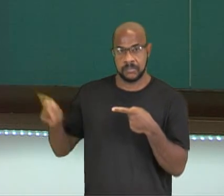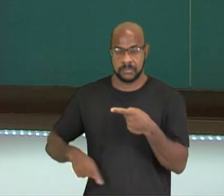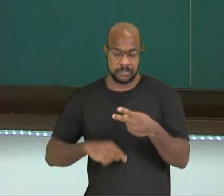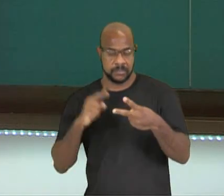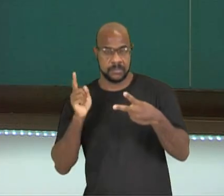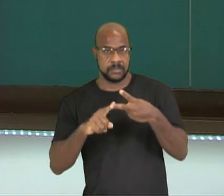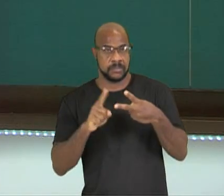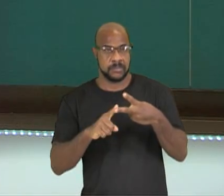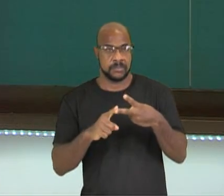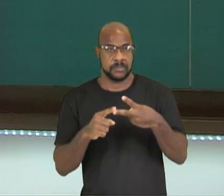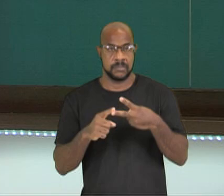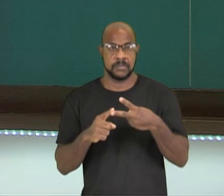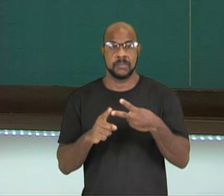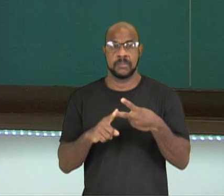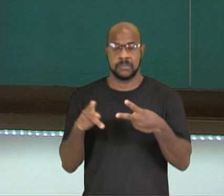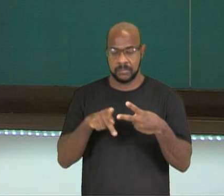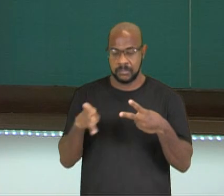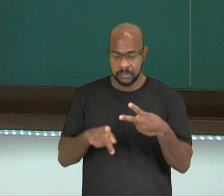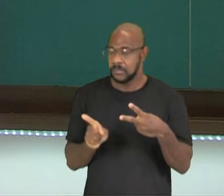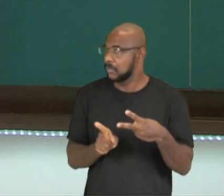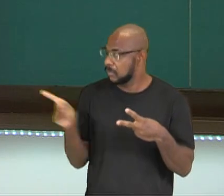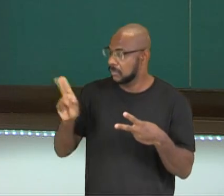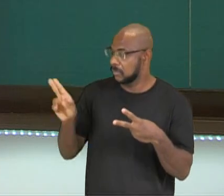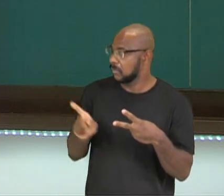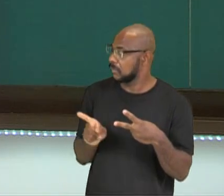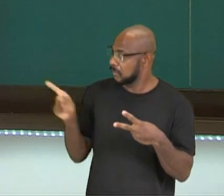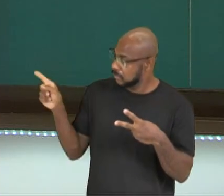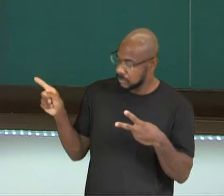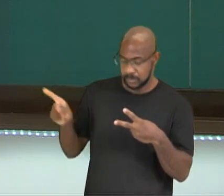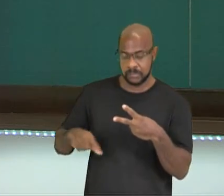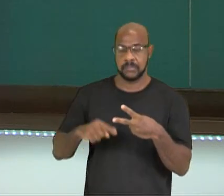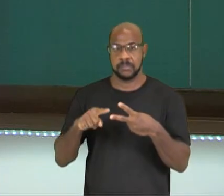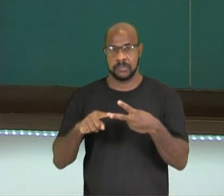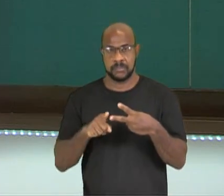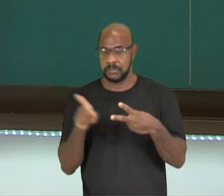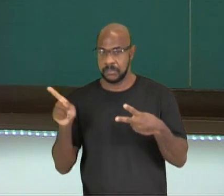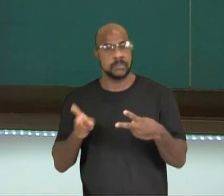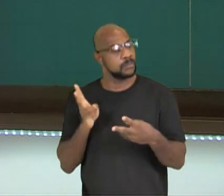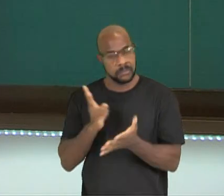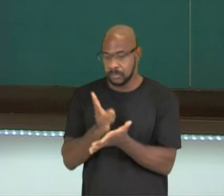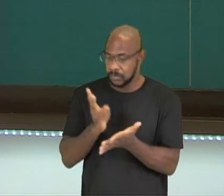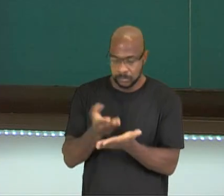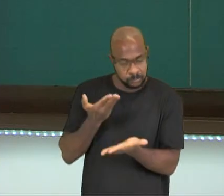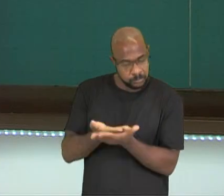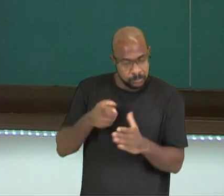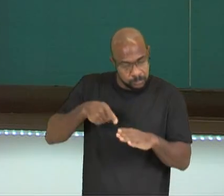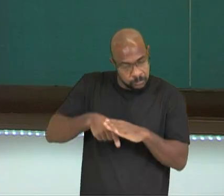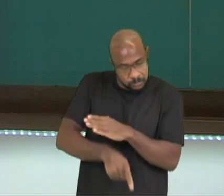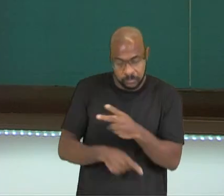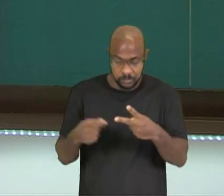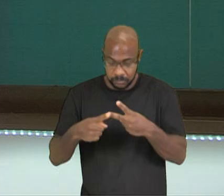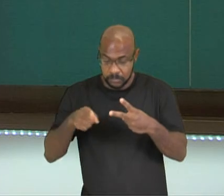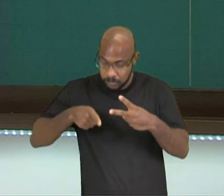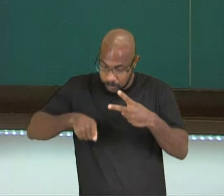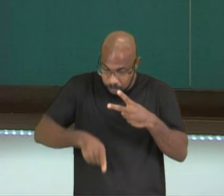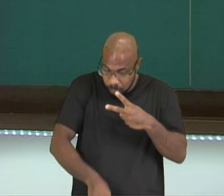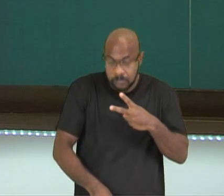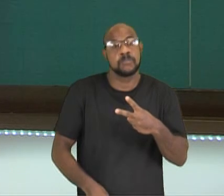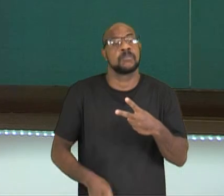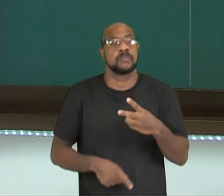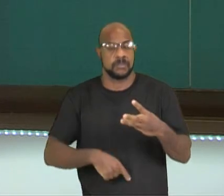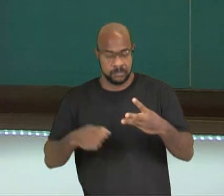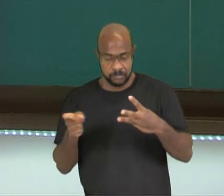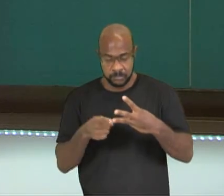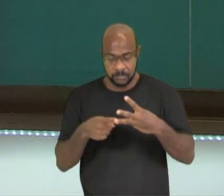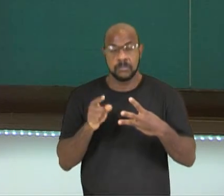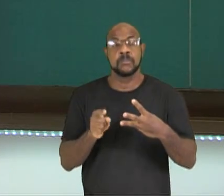Azevedo, depois o professor Aziz Absaber, que continuou os estudos e aprofundou um pouco mais. E